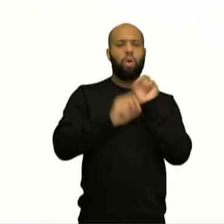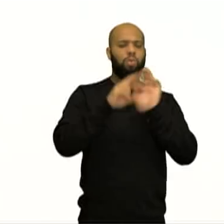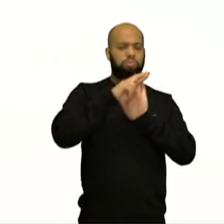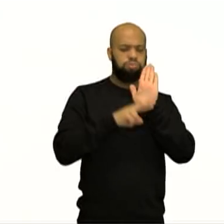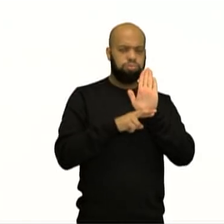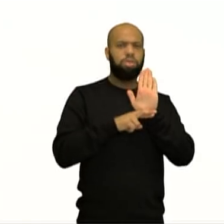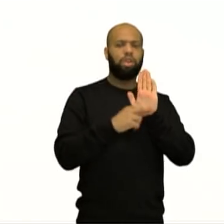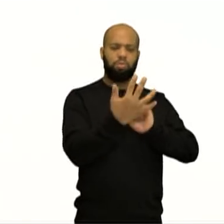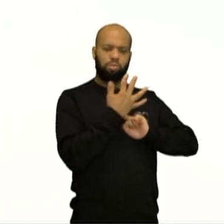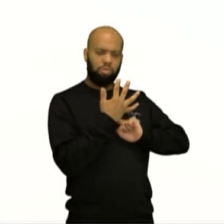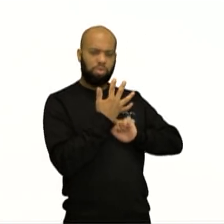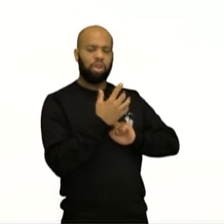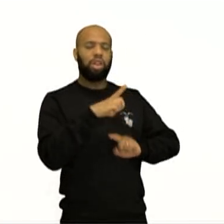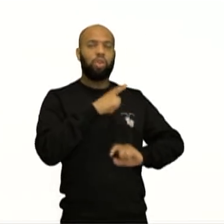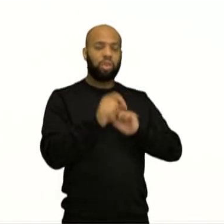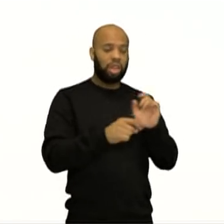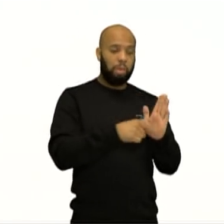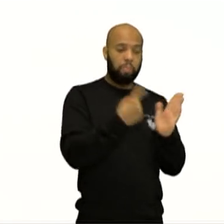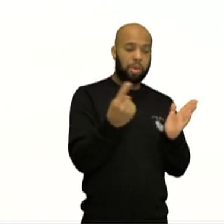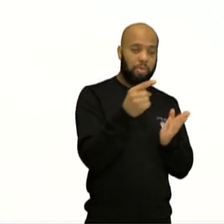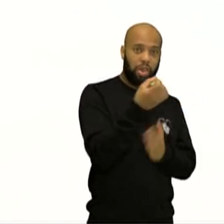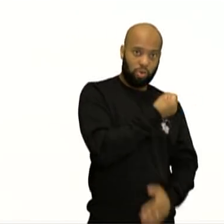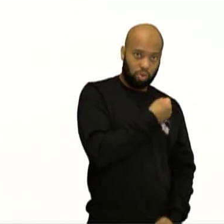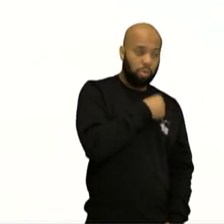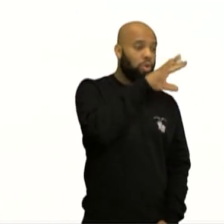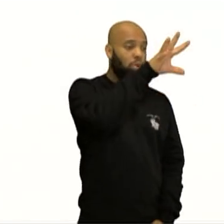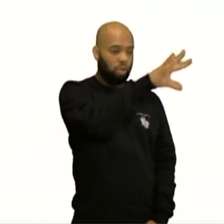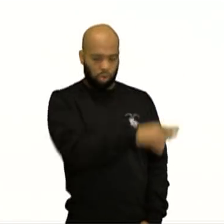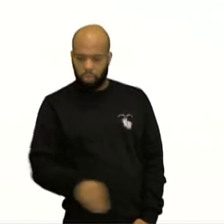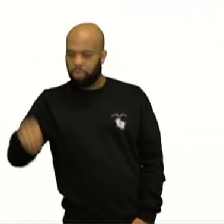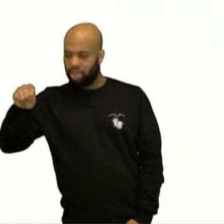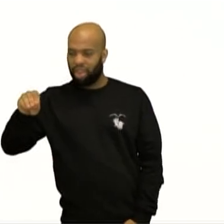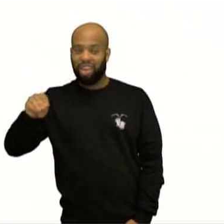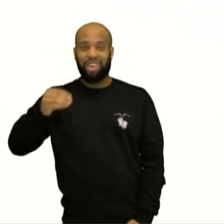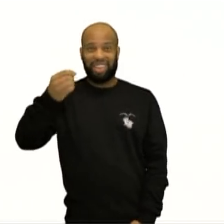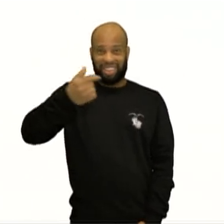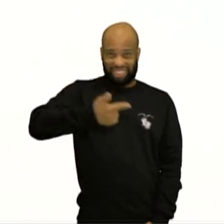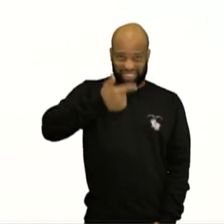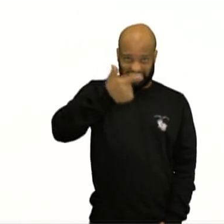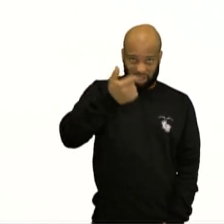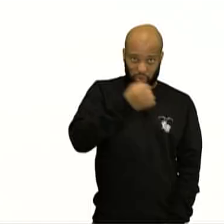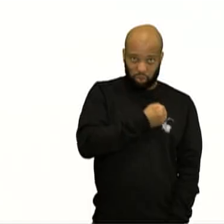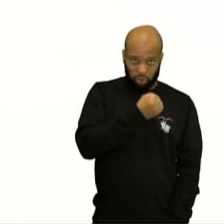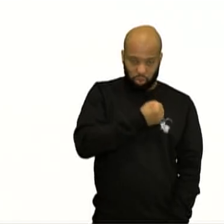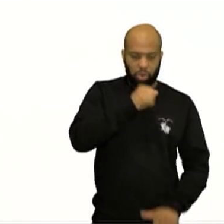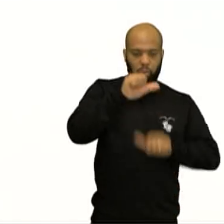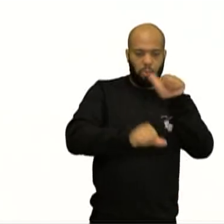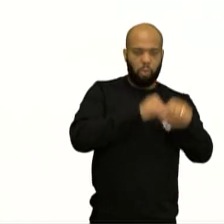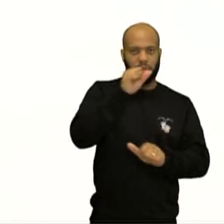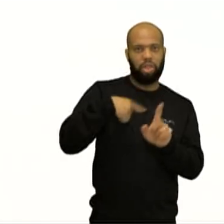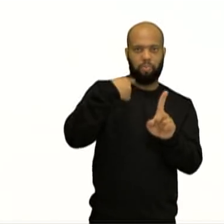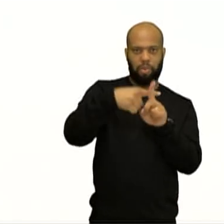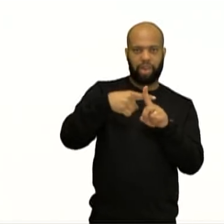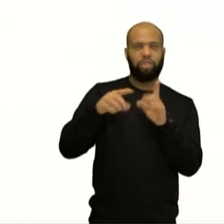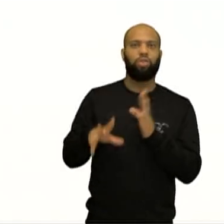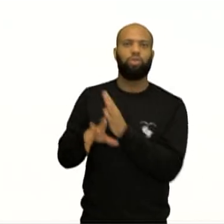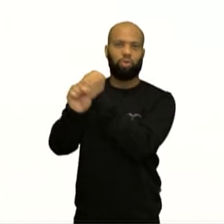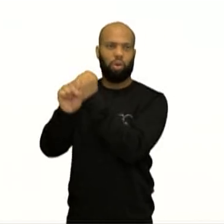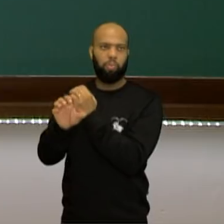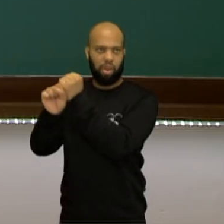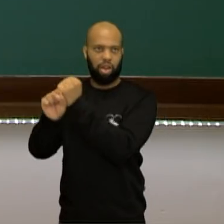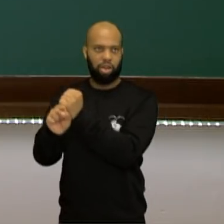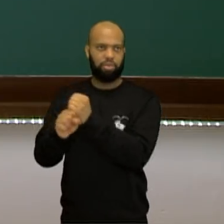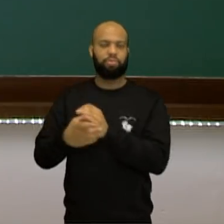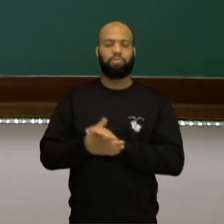nos diz? Repete o primeiro e inverte o segundo. E isso é uma adição. Então, ficou